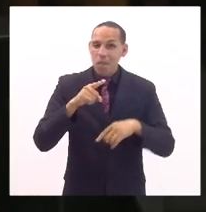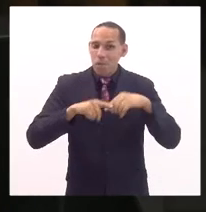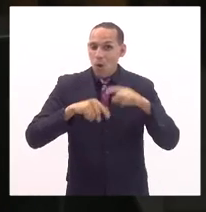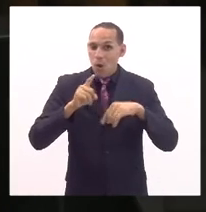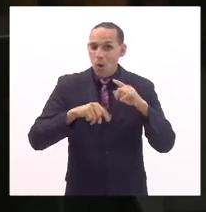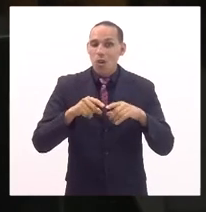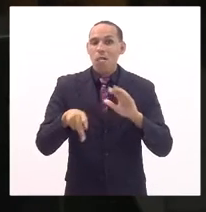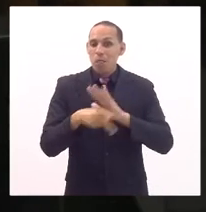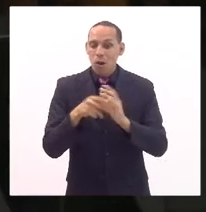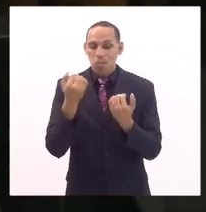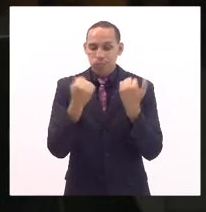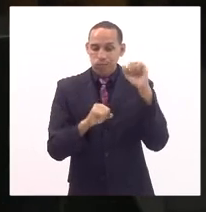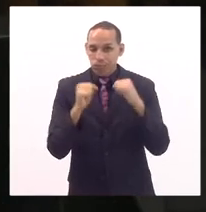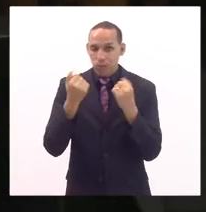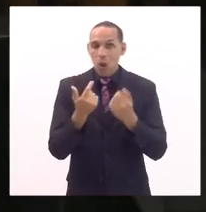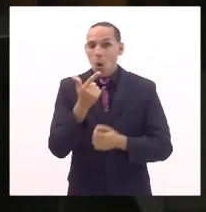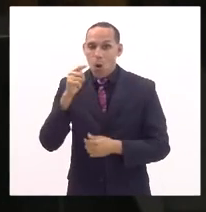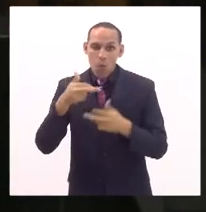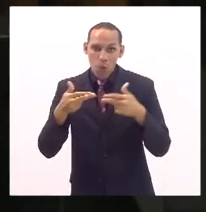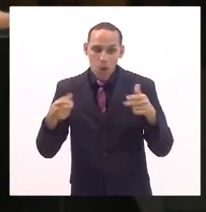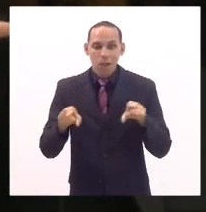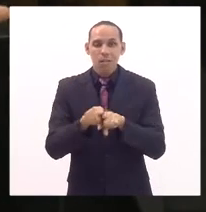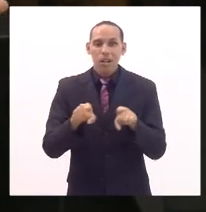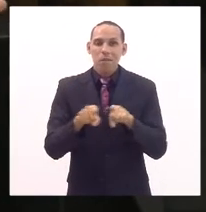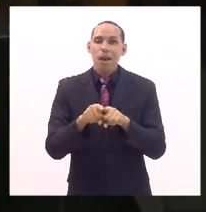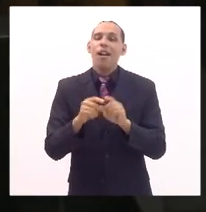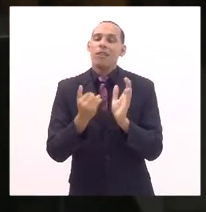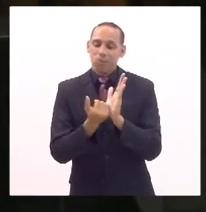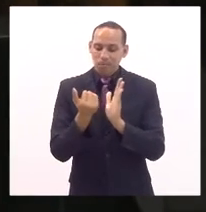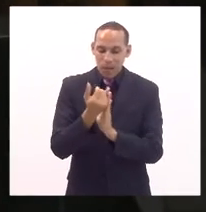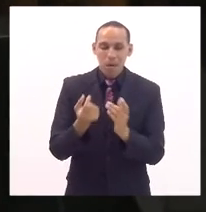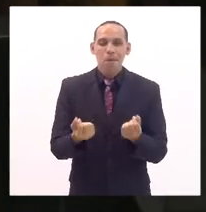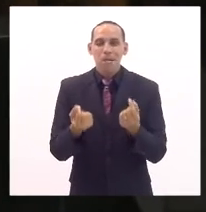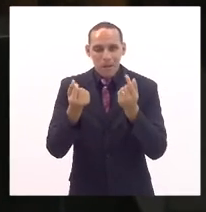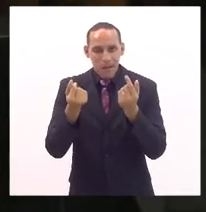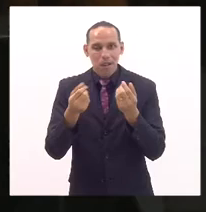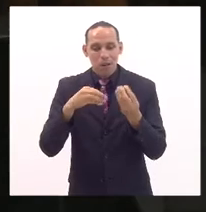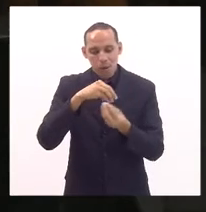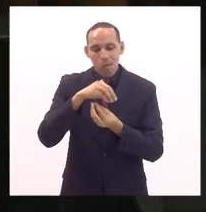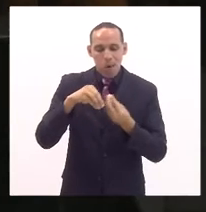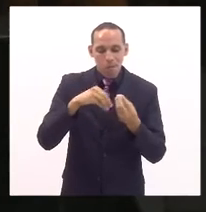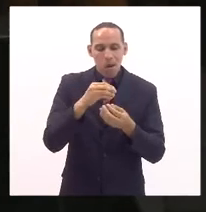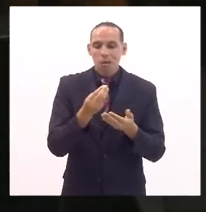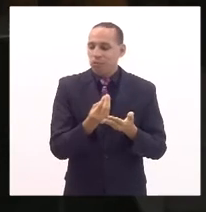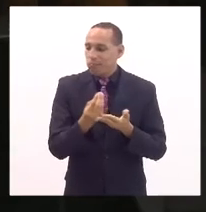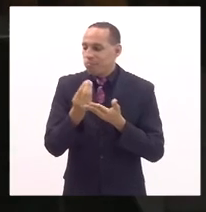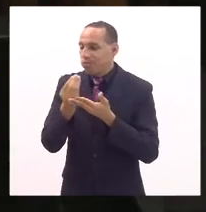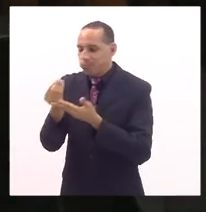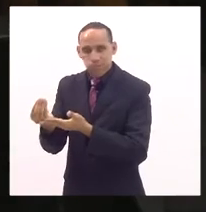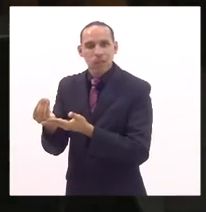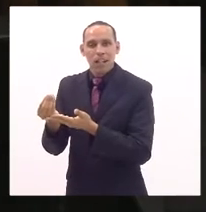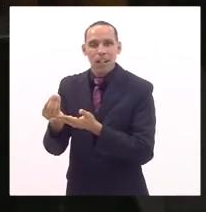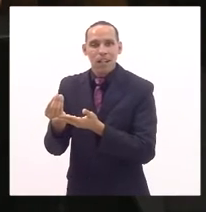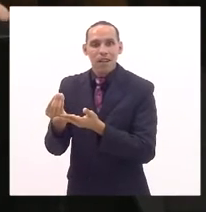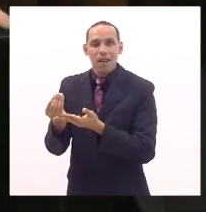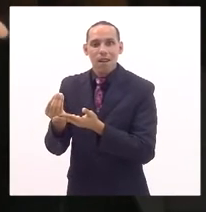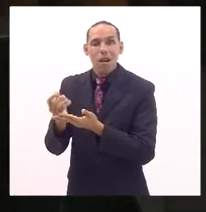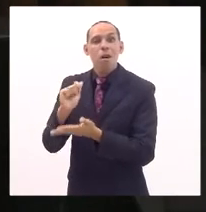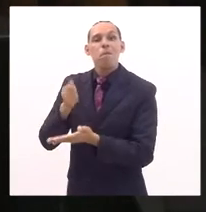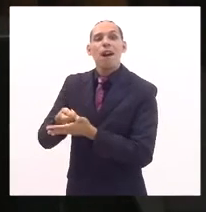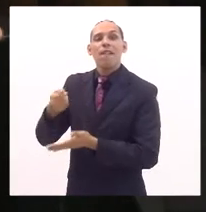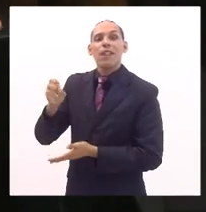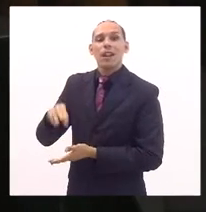produto Industrial esses um sumo estarão mais caros que é repassado ao preço ao consumidor